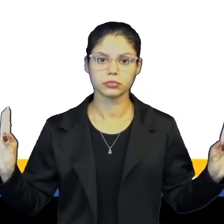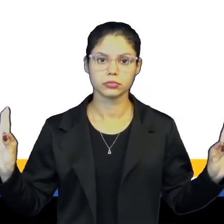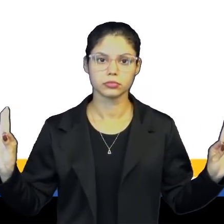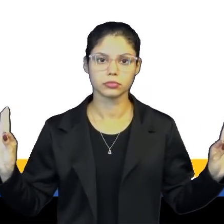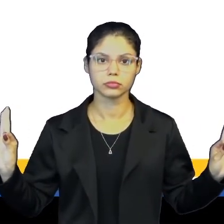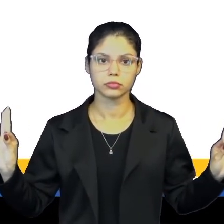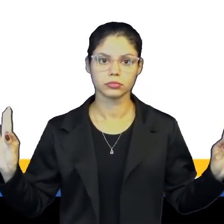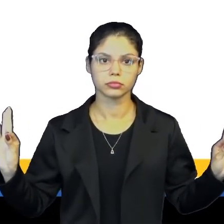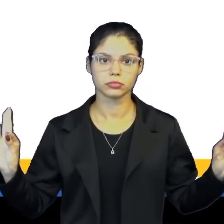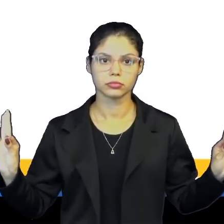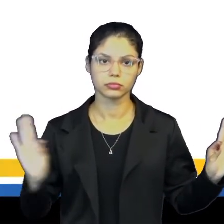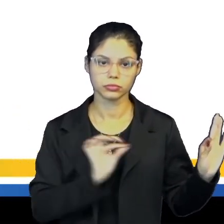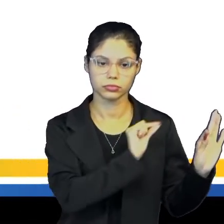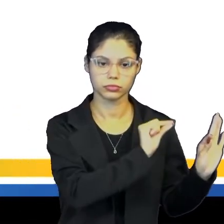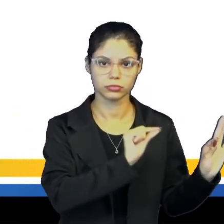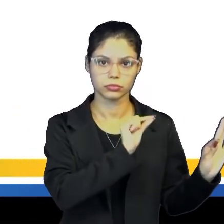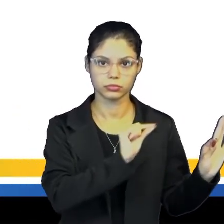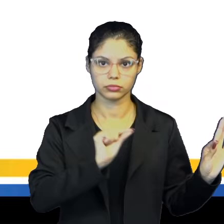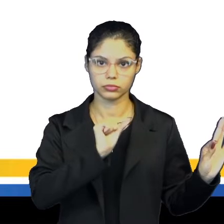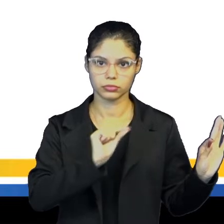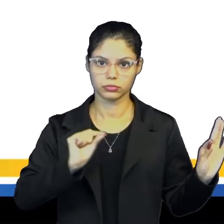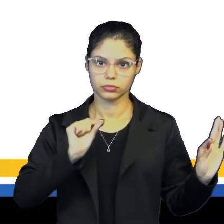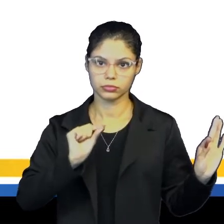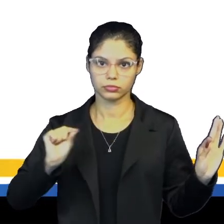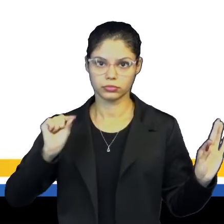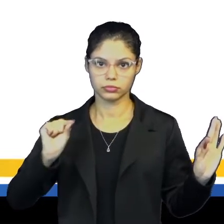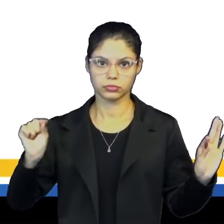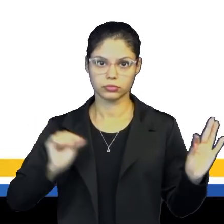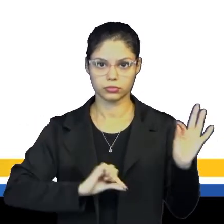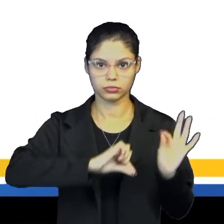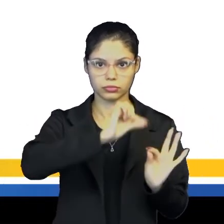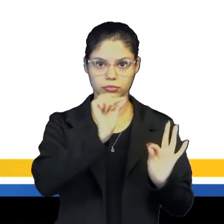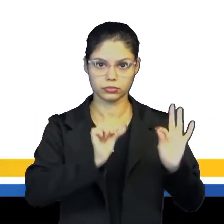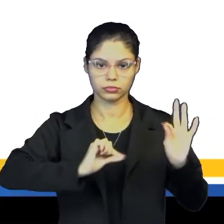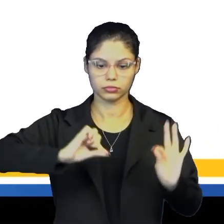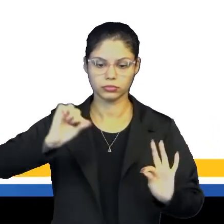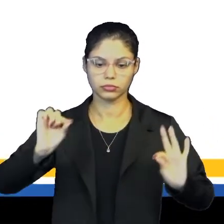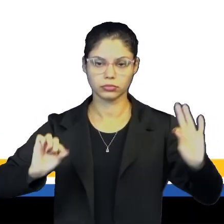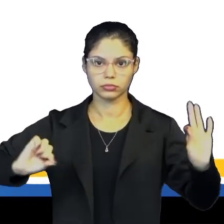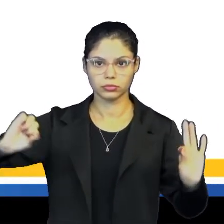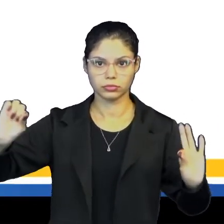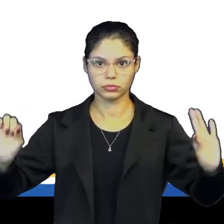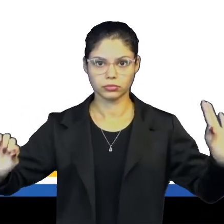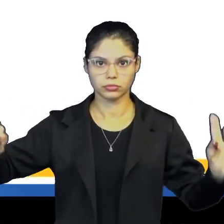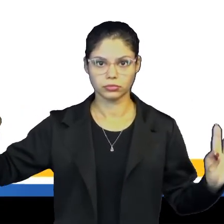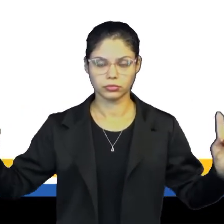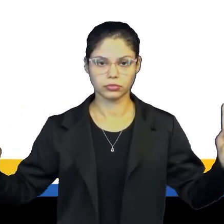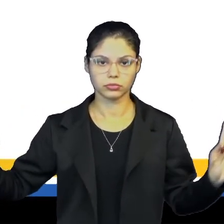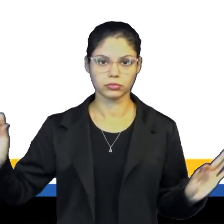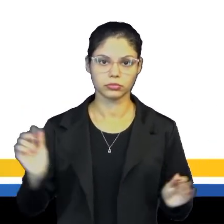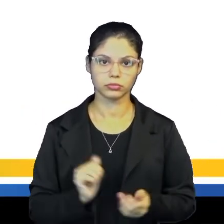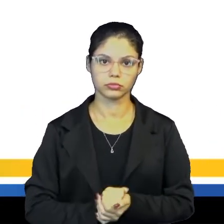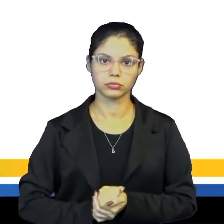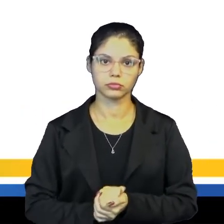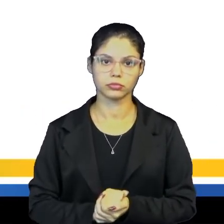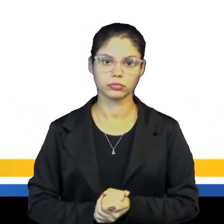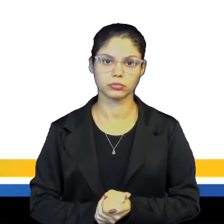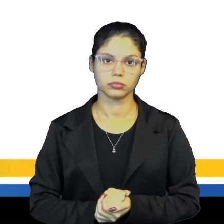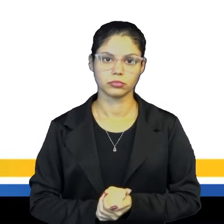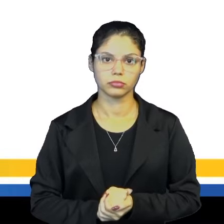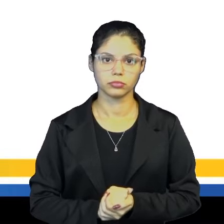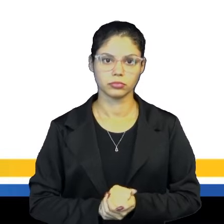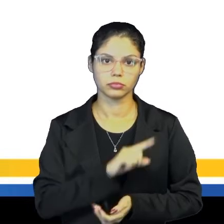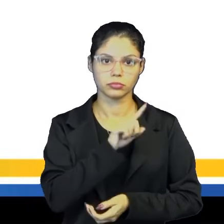A linha tracejada, a linha ondulada com várias ondulações, a linha